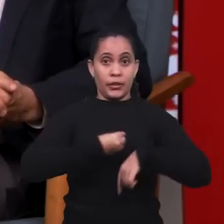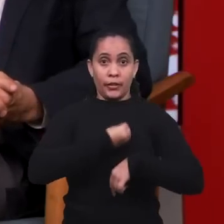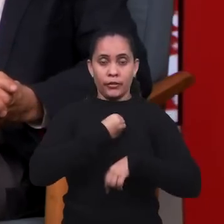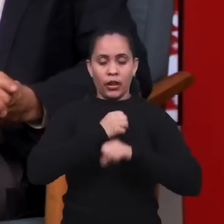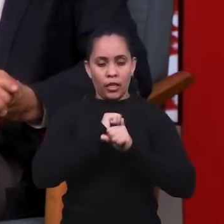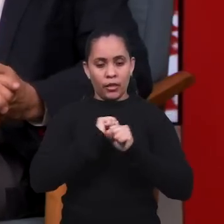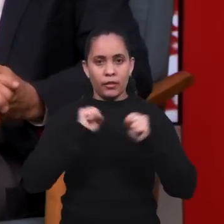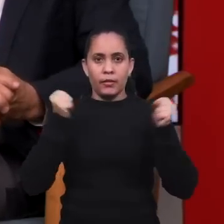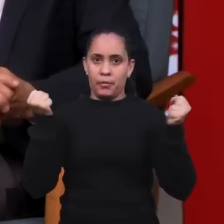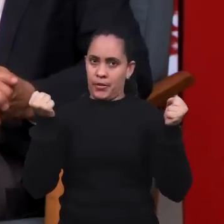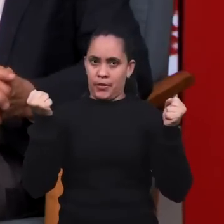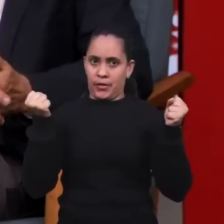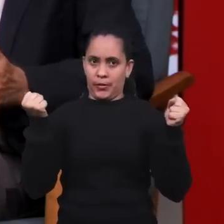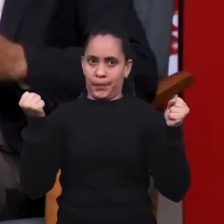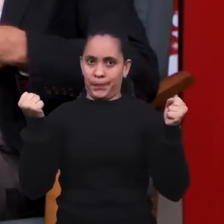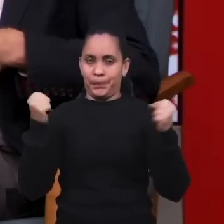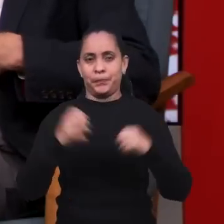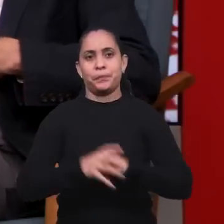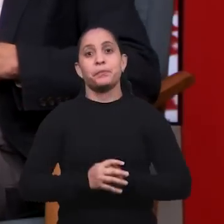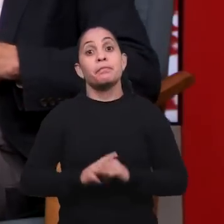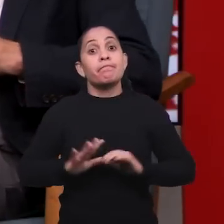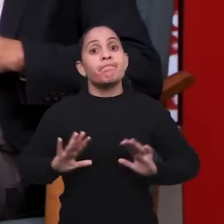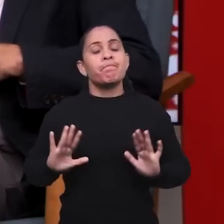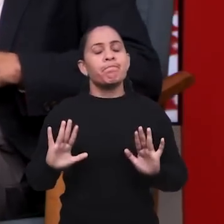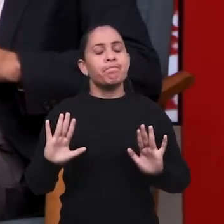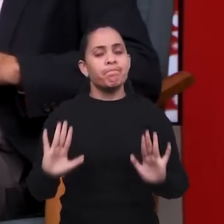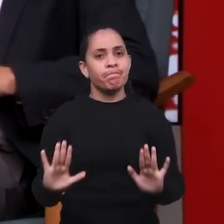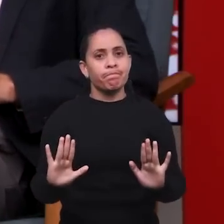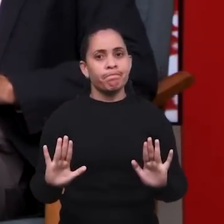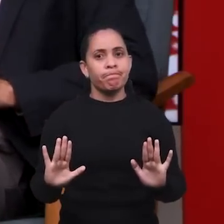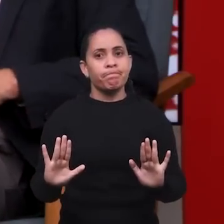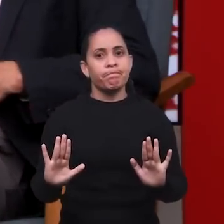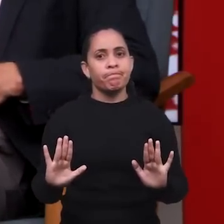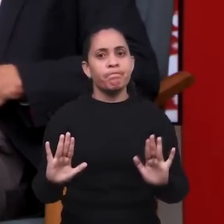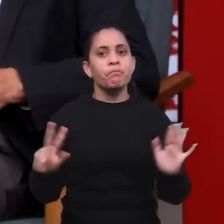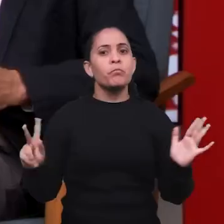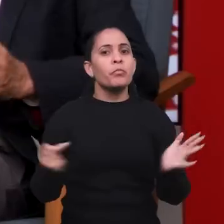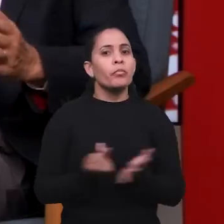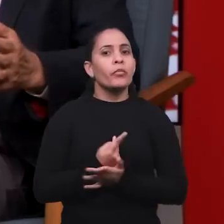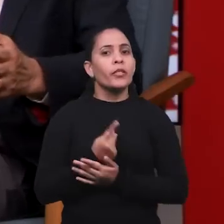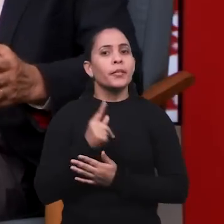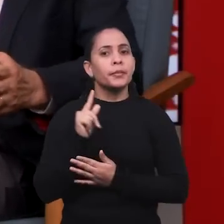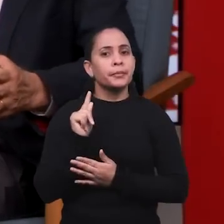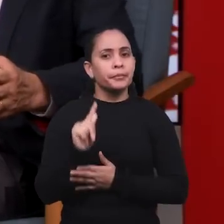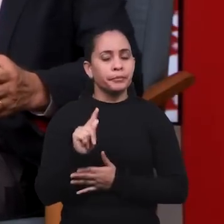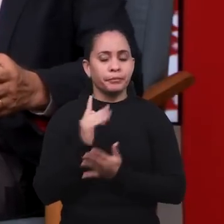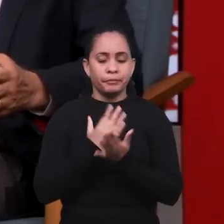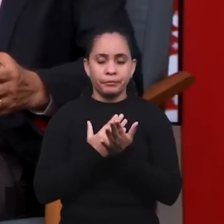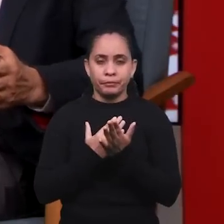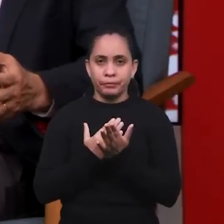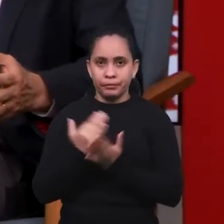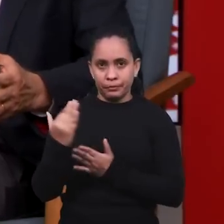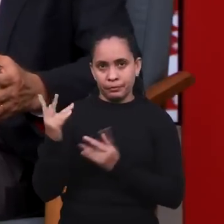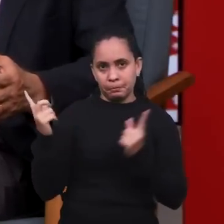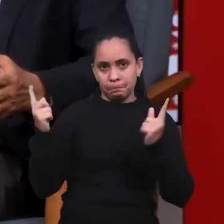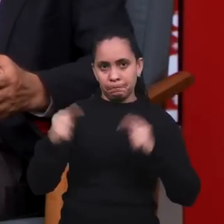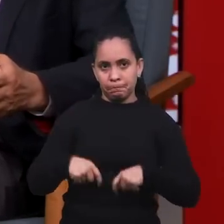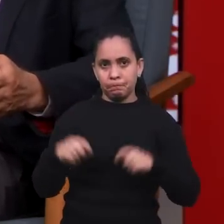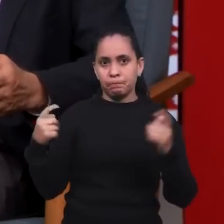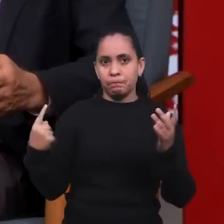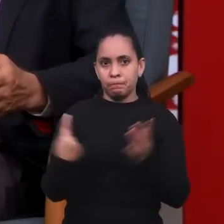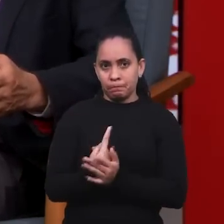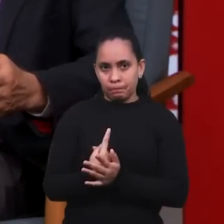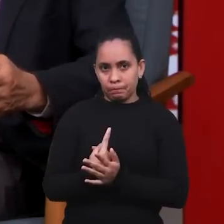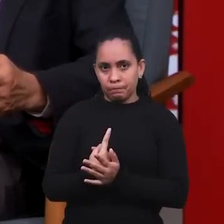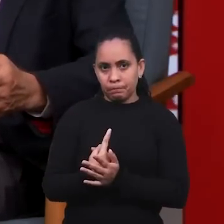homem, libertando o homem. Mas o fato inicial que